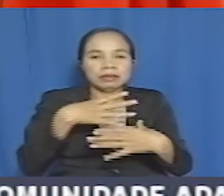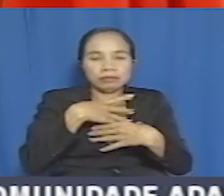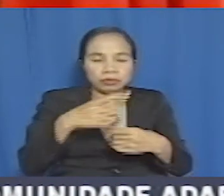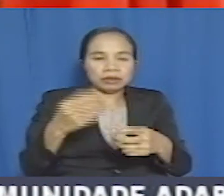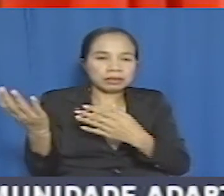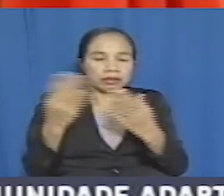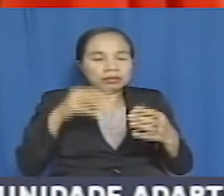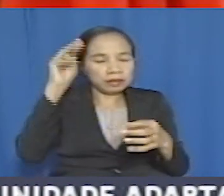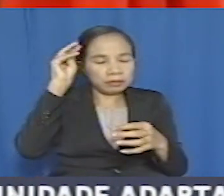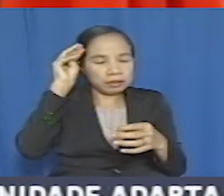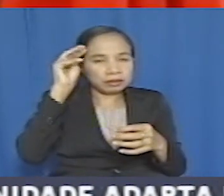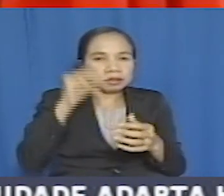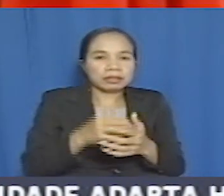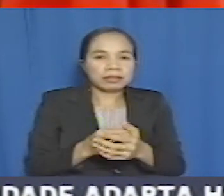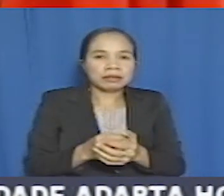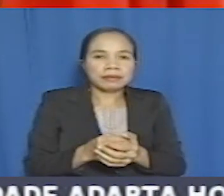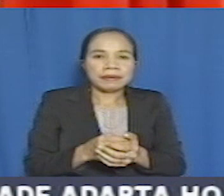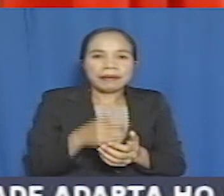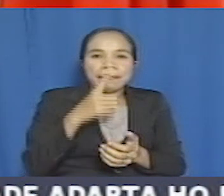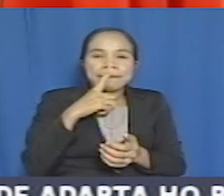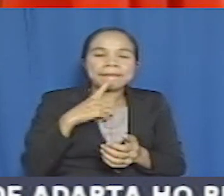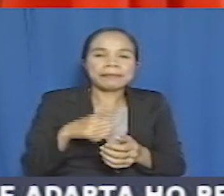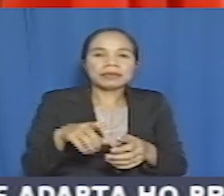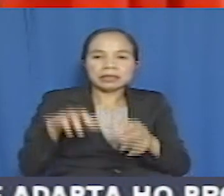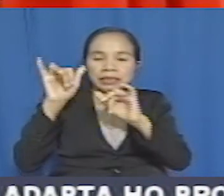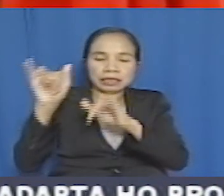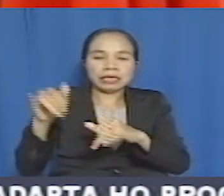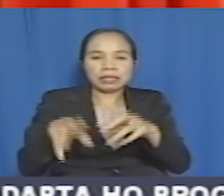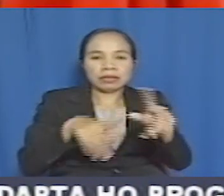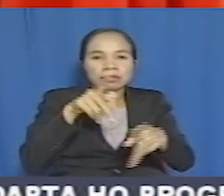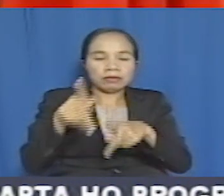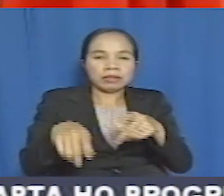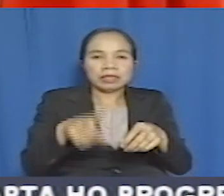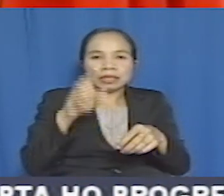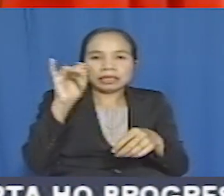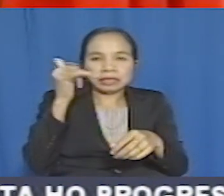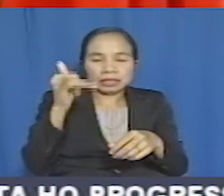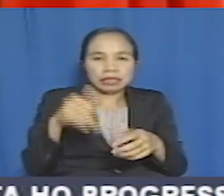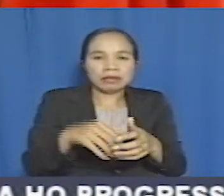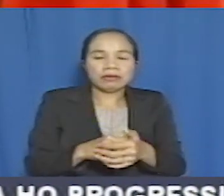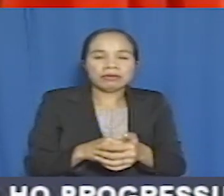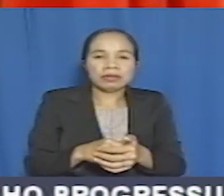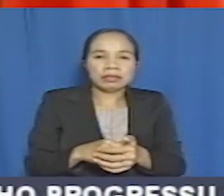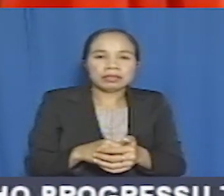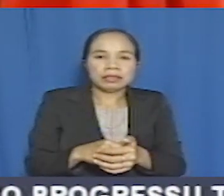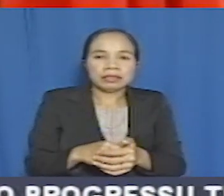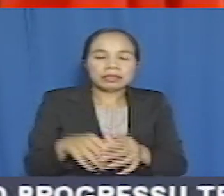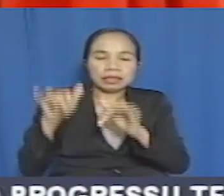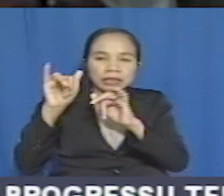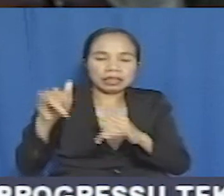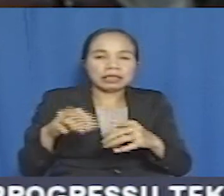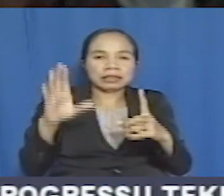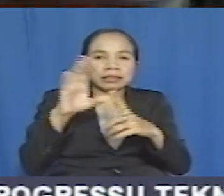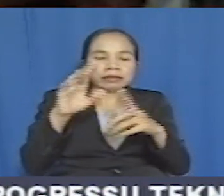ministeri. Ida meane se hela ho comunidade. Ida kino ne se hela ho se fialdeia.